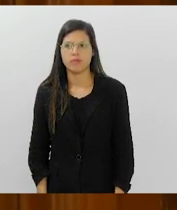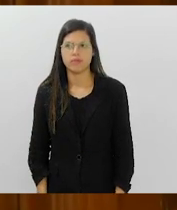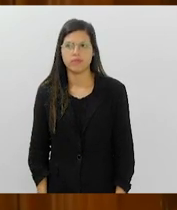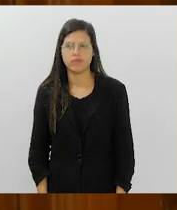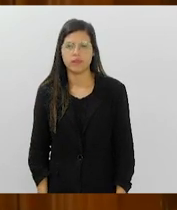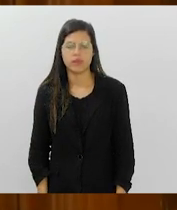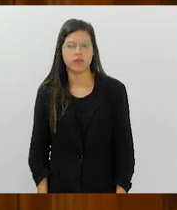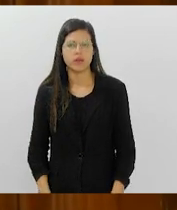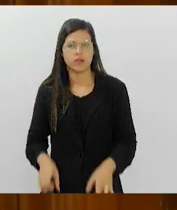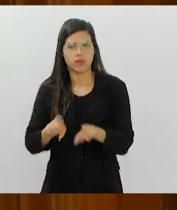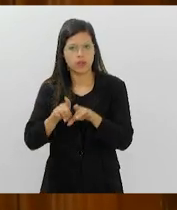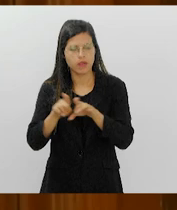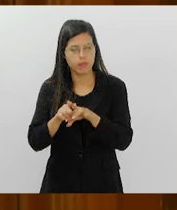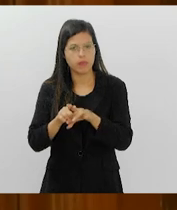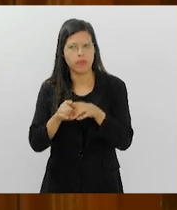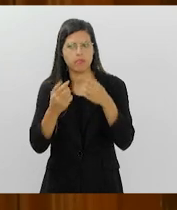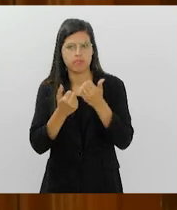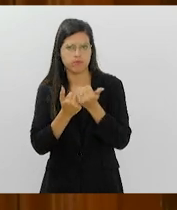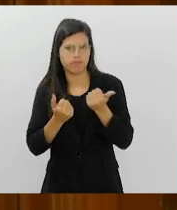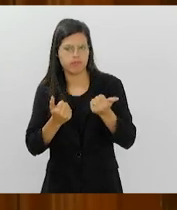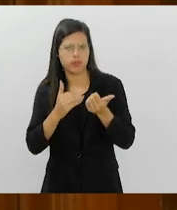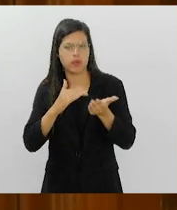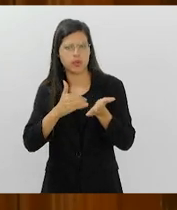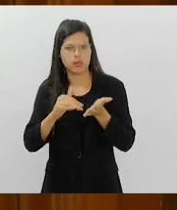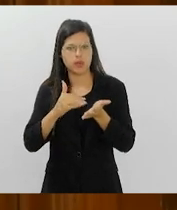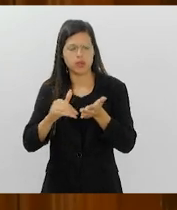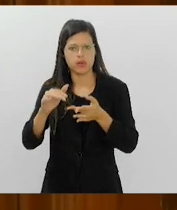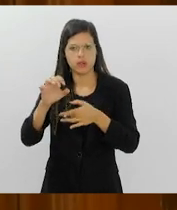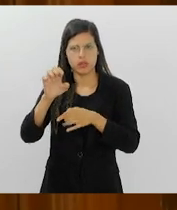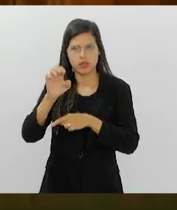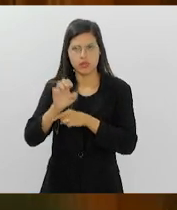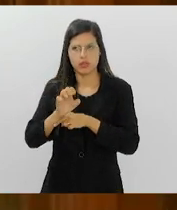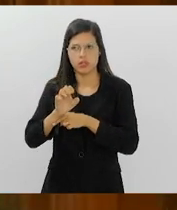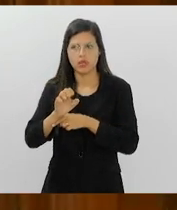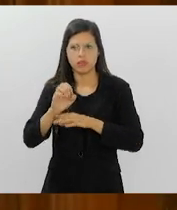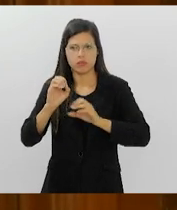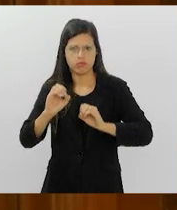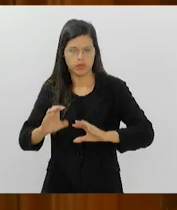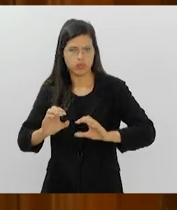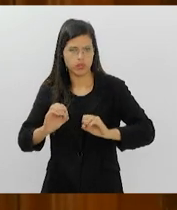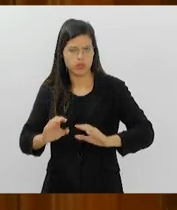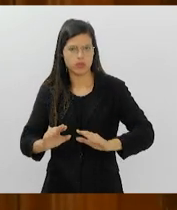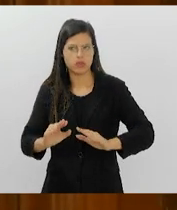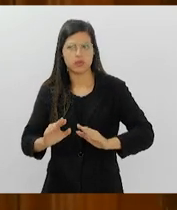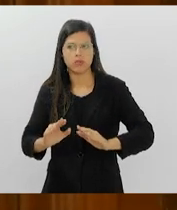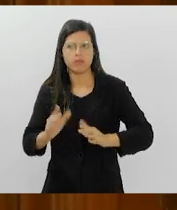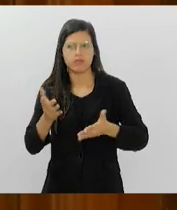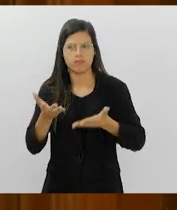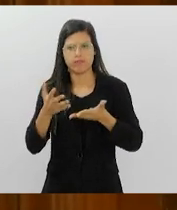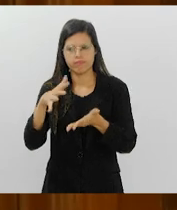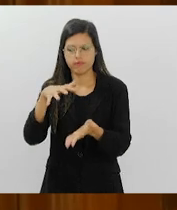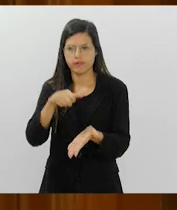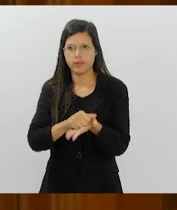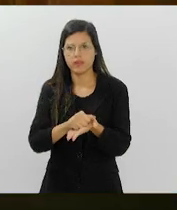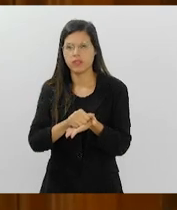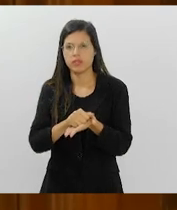em parceria à Secretaria de Estado de Educação, né, eu queria deixar registrado aqui